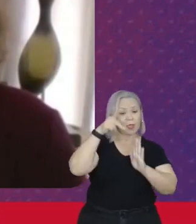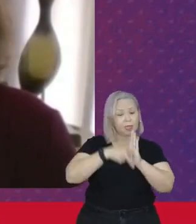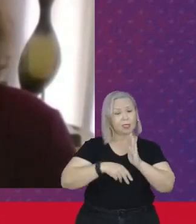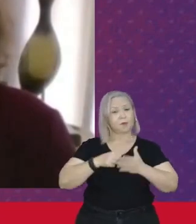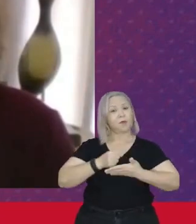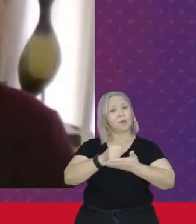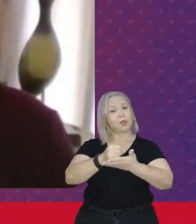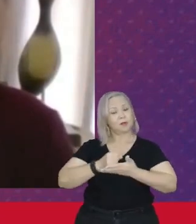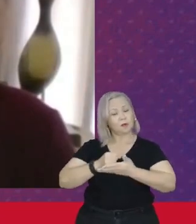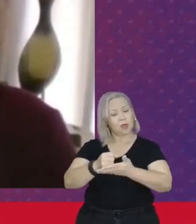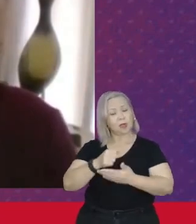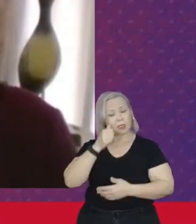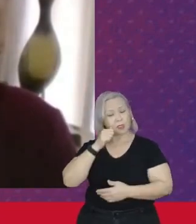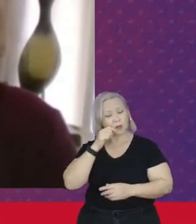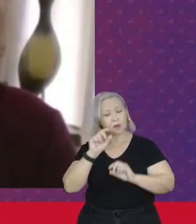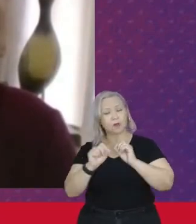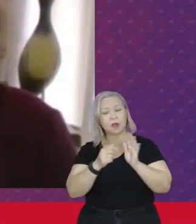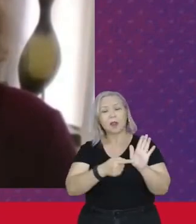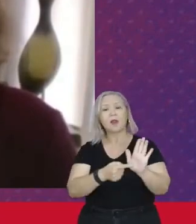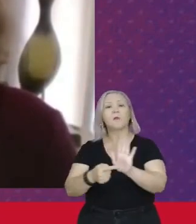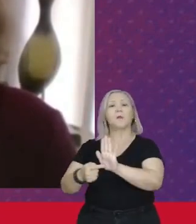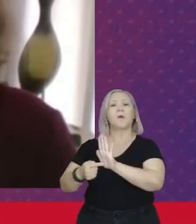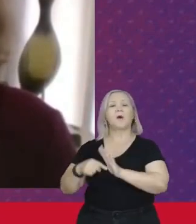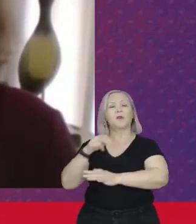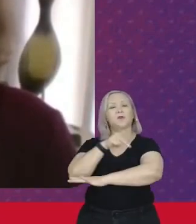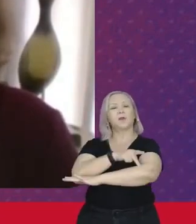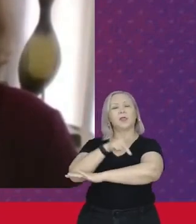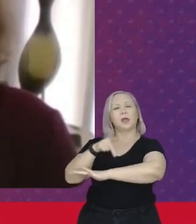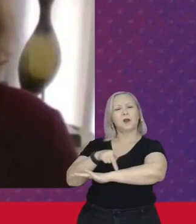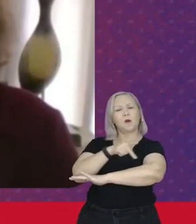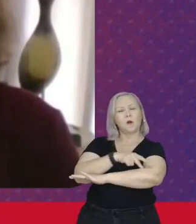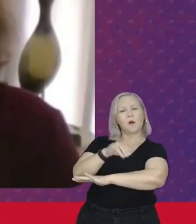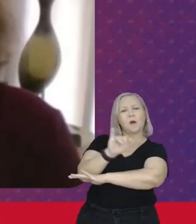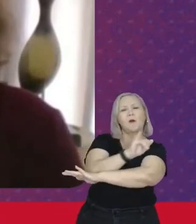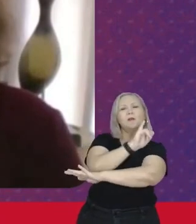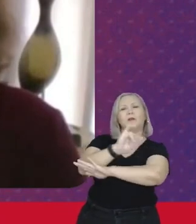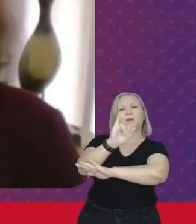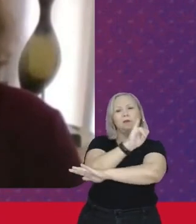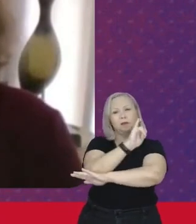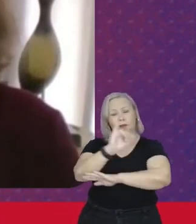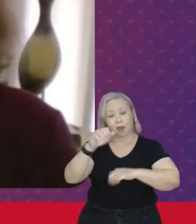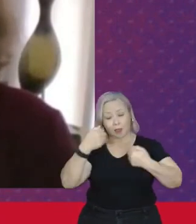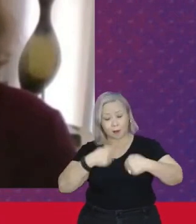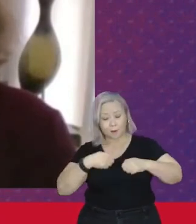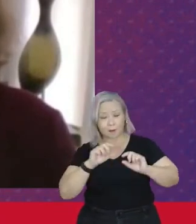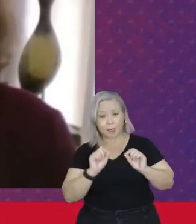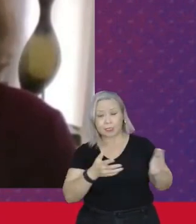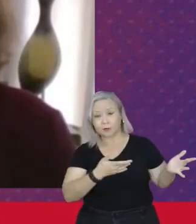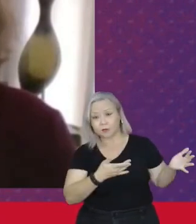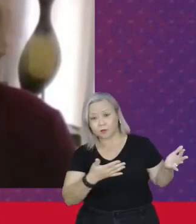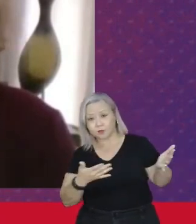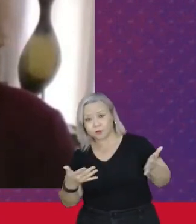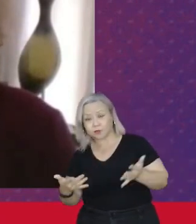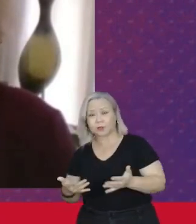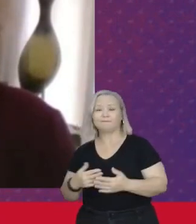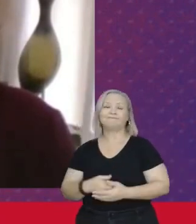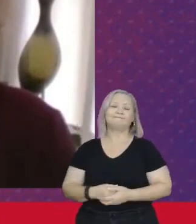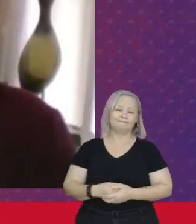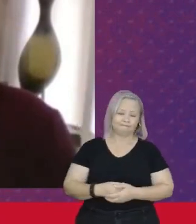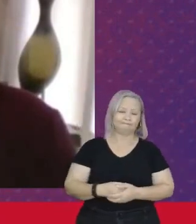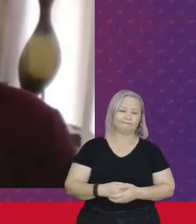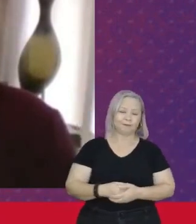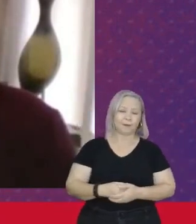tão pedagógica, né? De uma forma tão estratégica, precisa passar, inegavelmente,